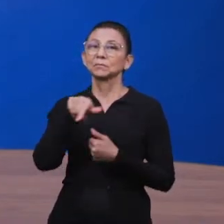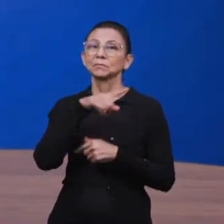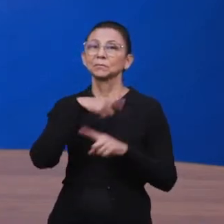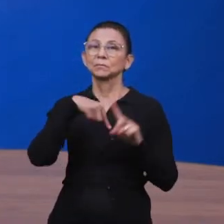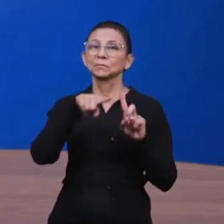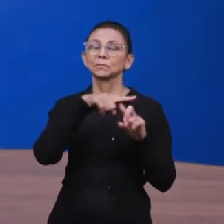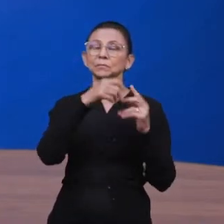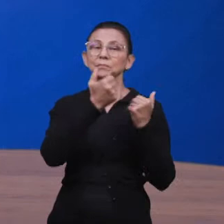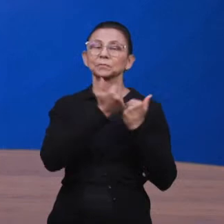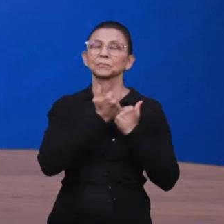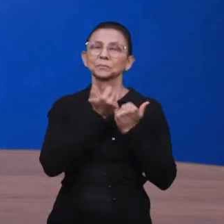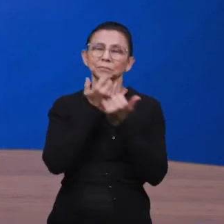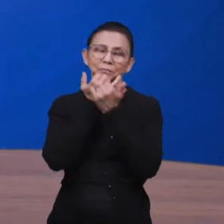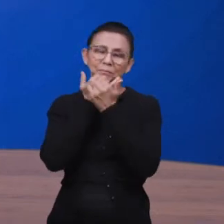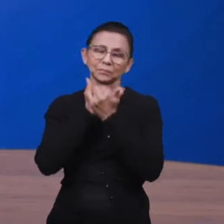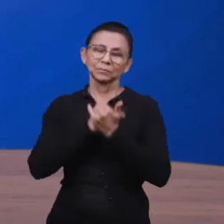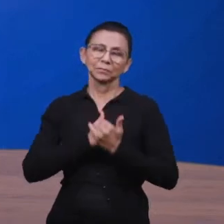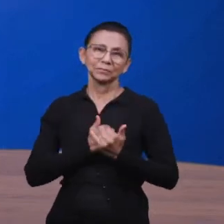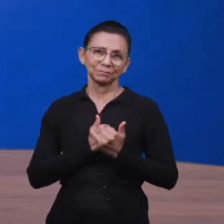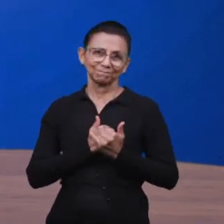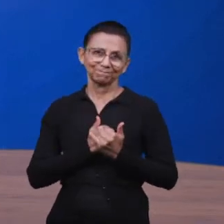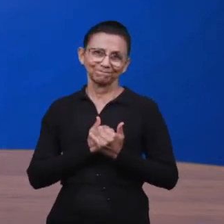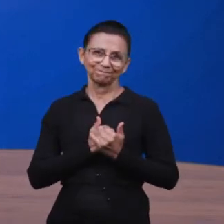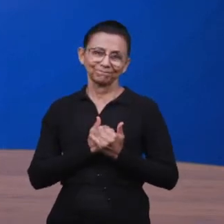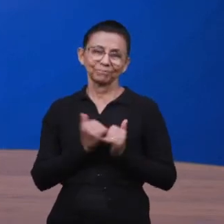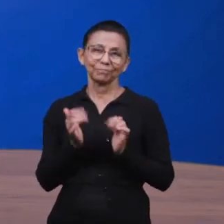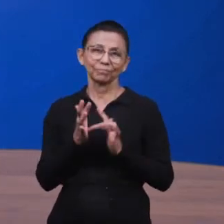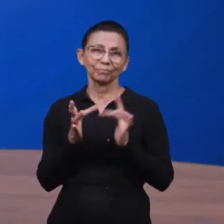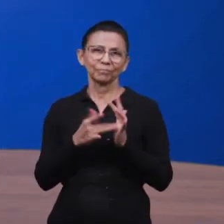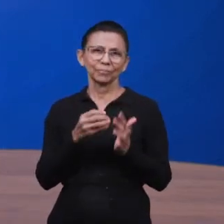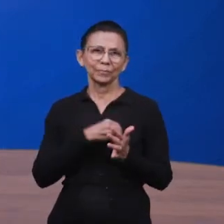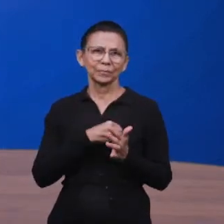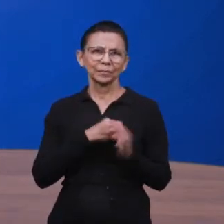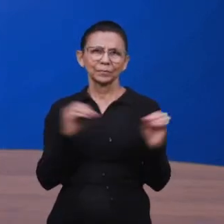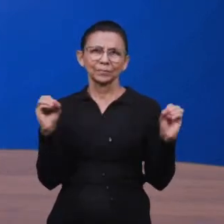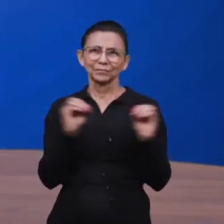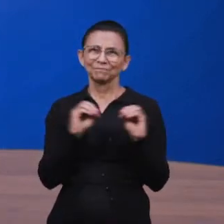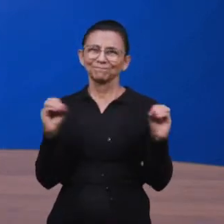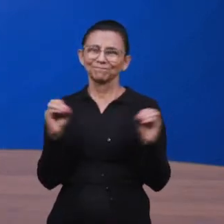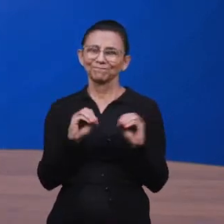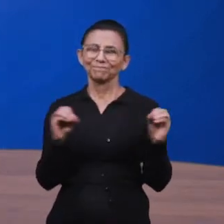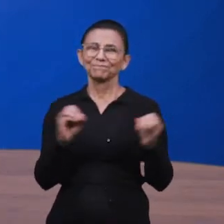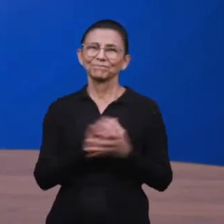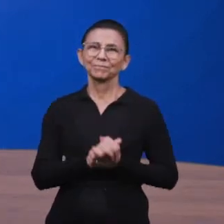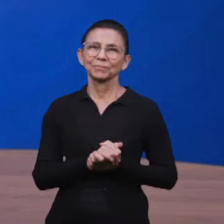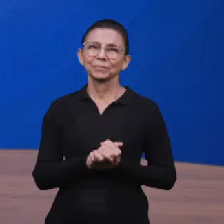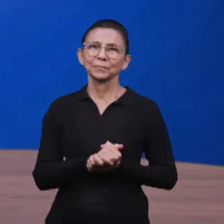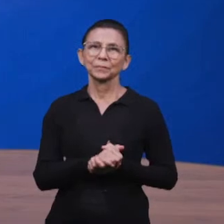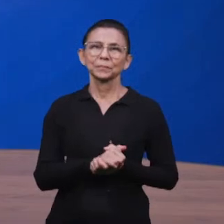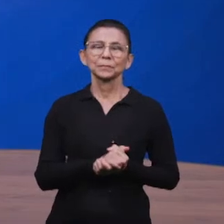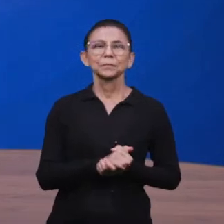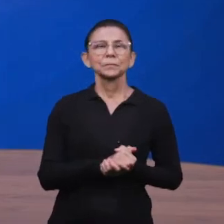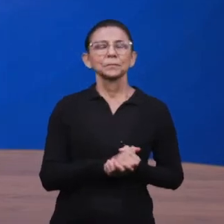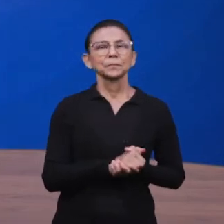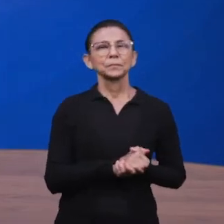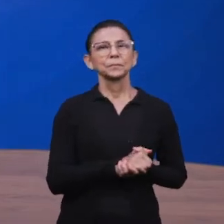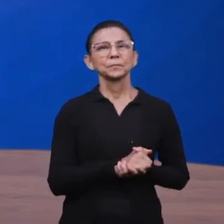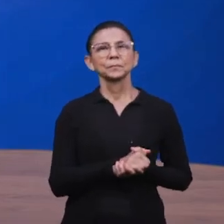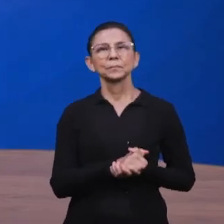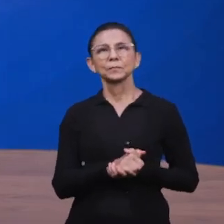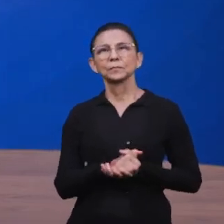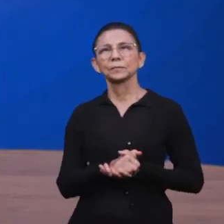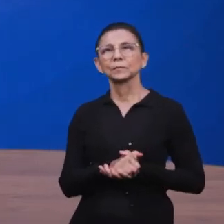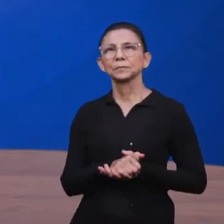pecados, porque ele não teve pecado e ele venceu a morte. Glória a Jesus. Também a resposta muito bem dada pela Evelyn, quando